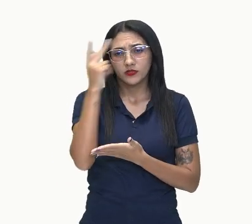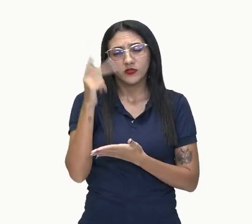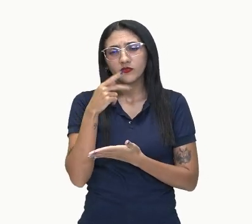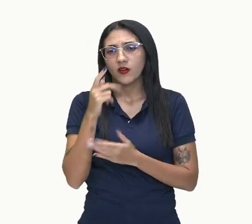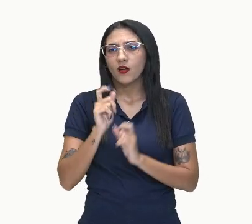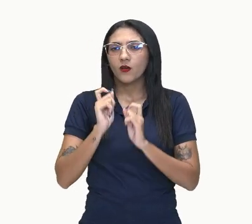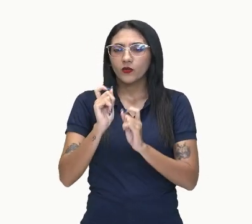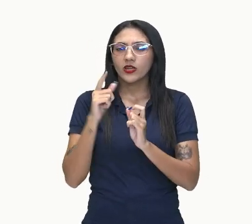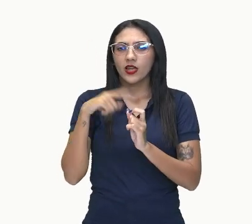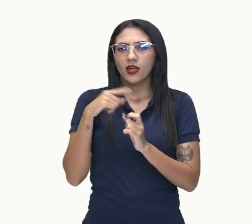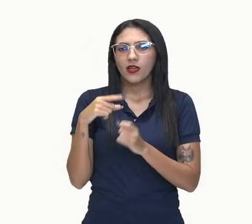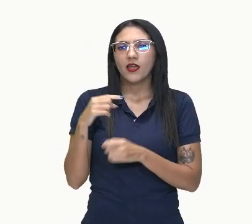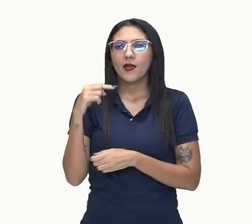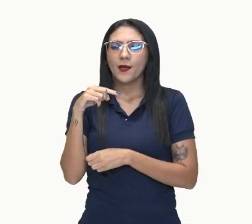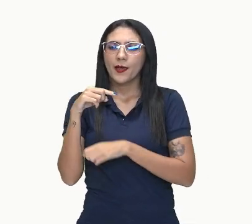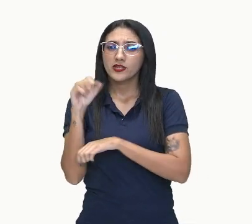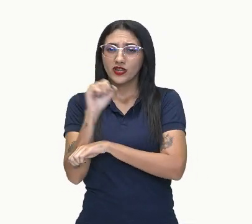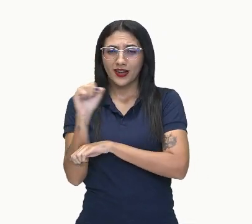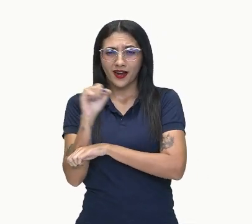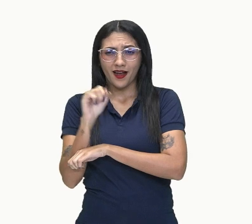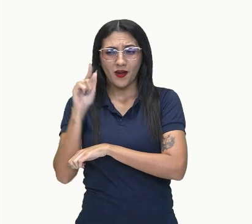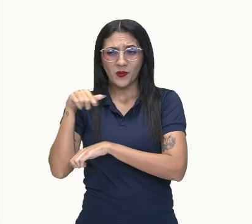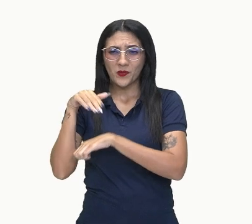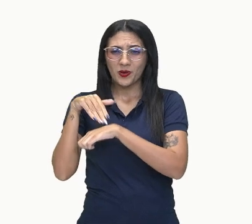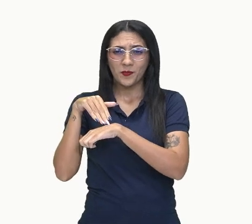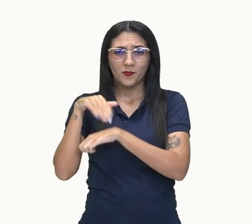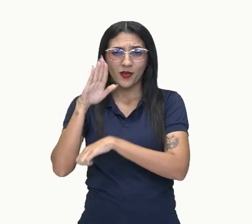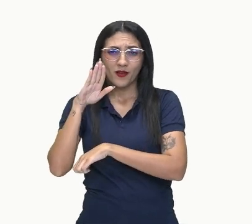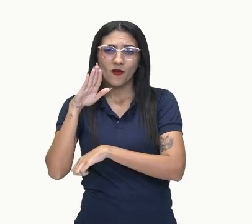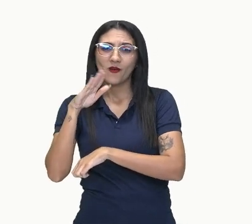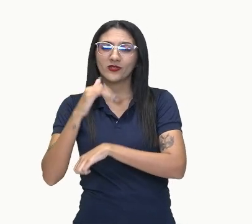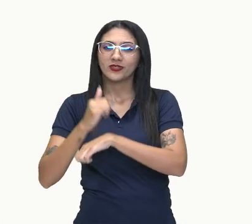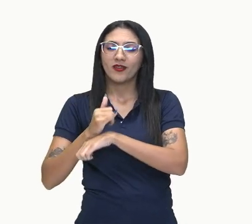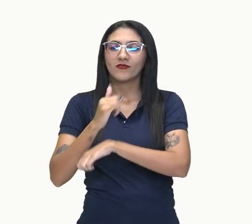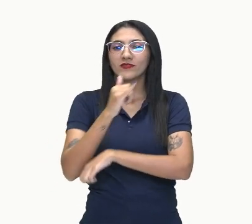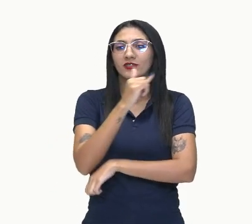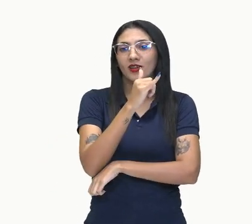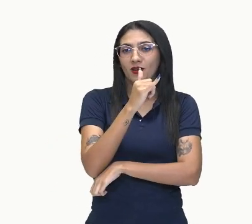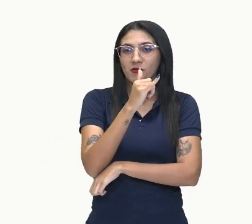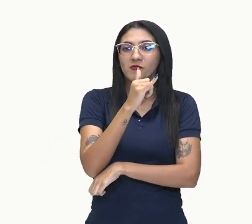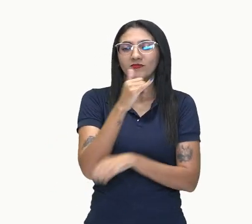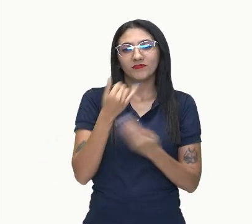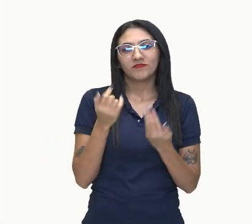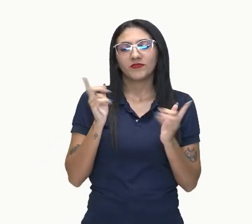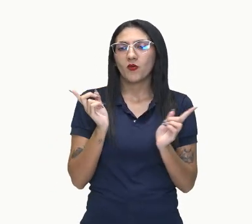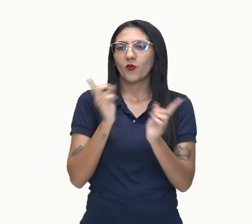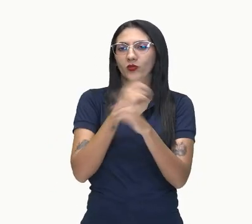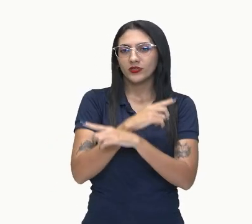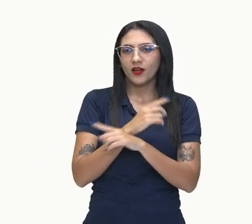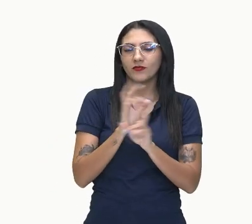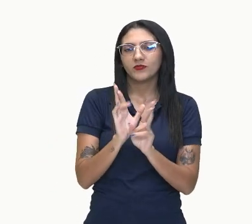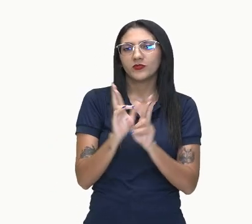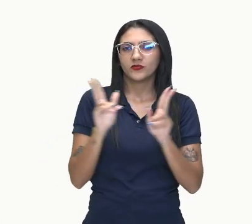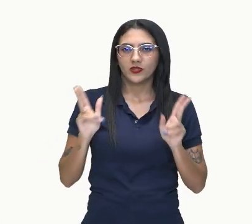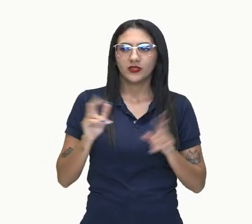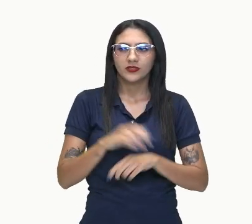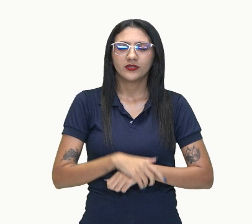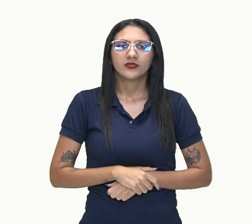car is more comfortable than traveling by plane. Tem gente que pensa ao contrário,